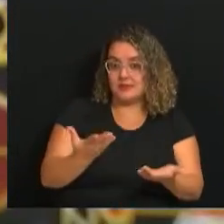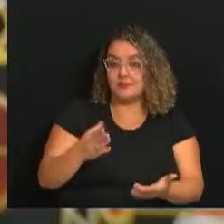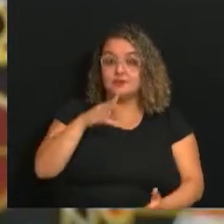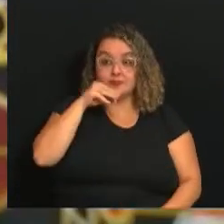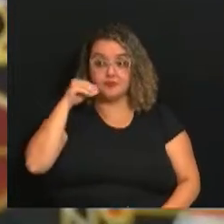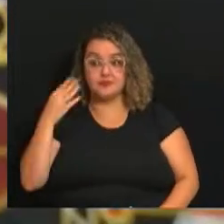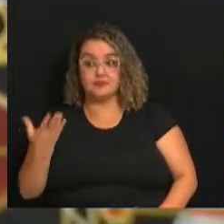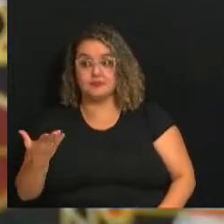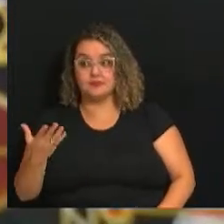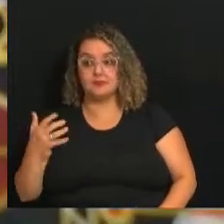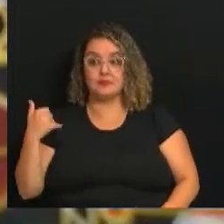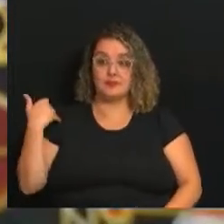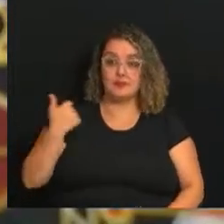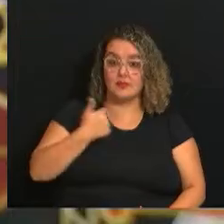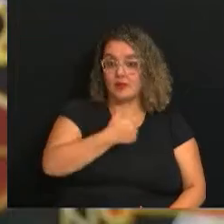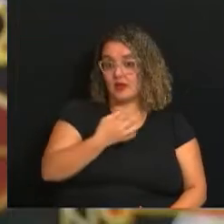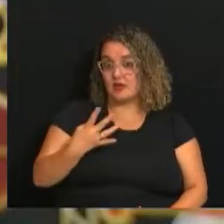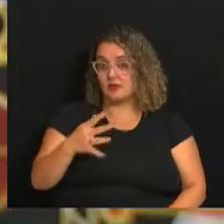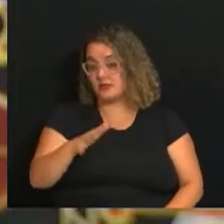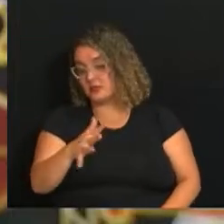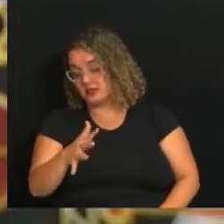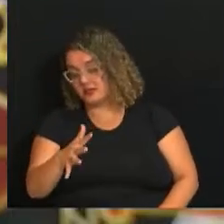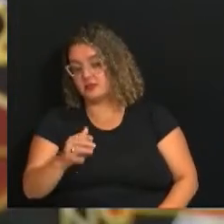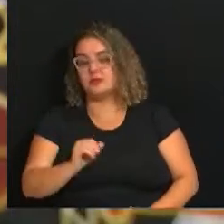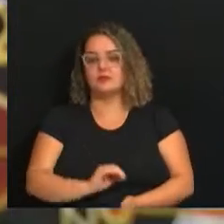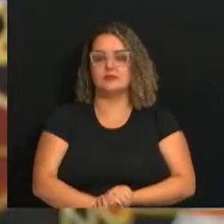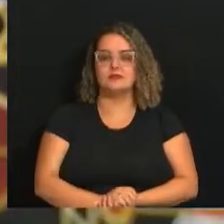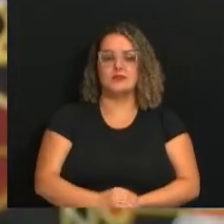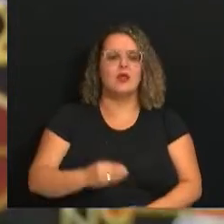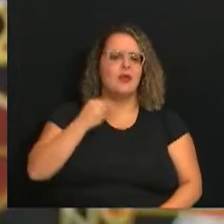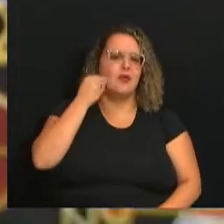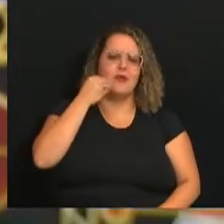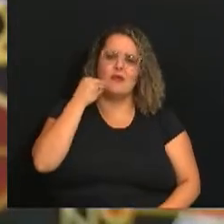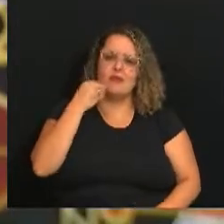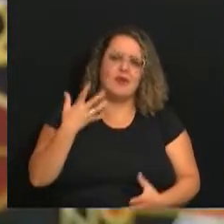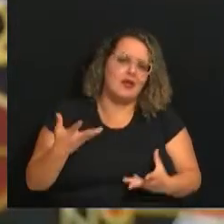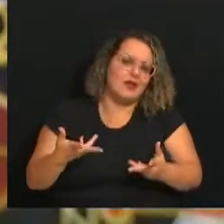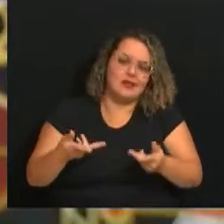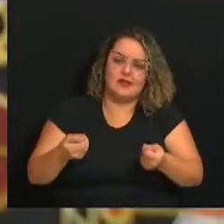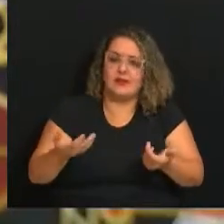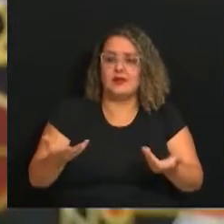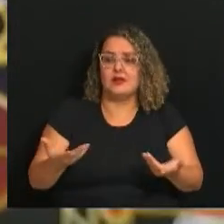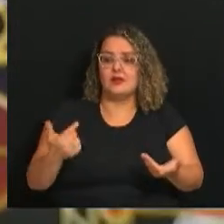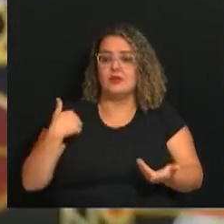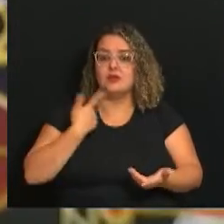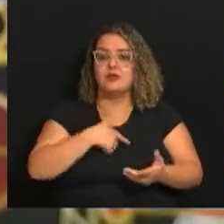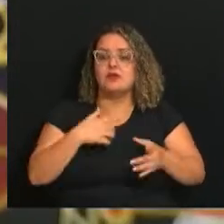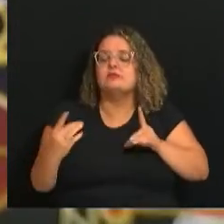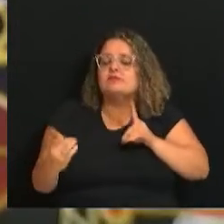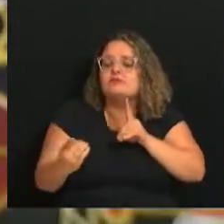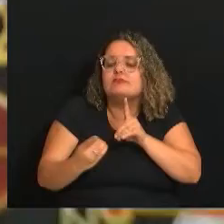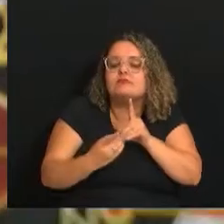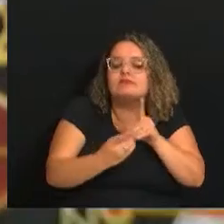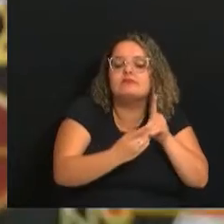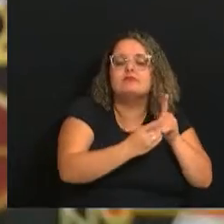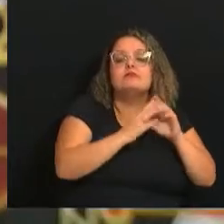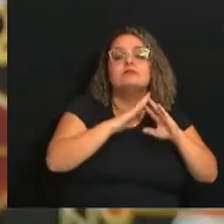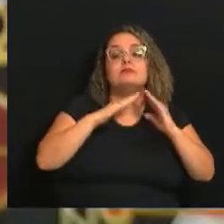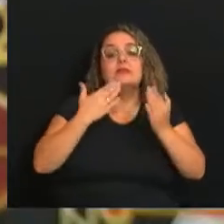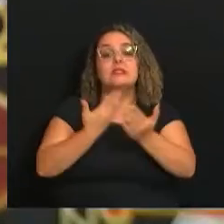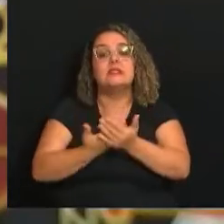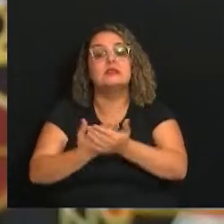a colaborar com a gente, né, para poder fazer a cultura da cidade assim, ganhar força. E isso é muito importante,